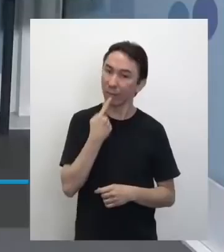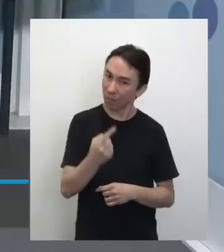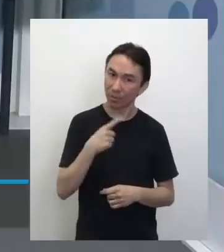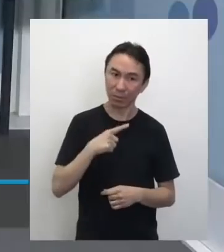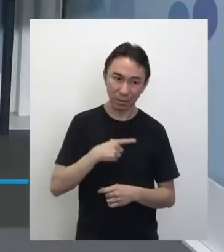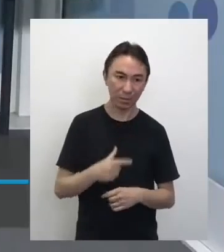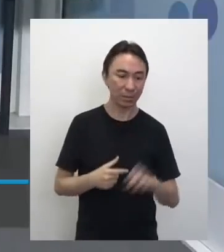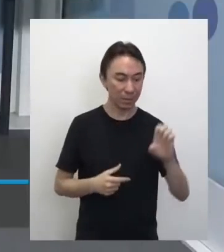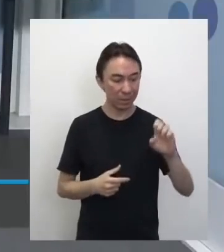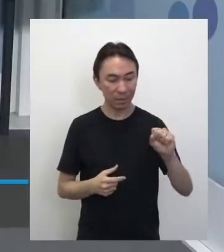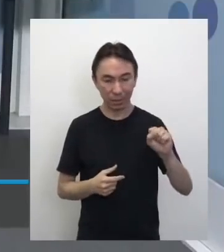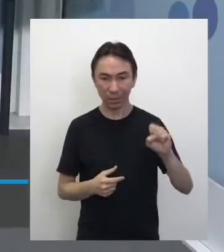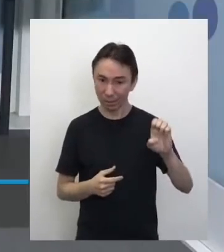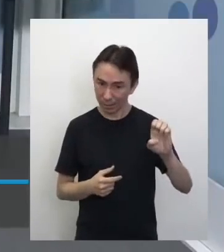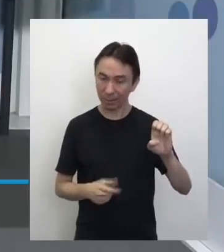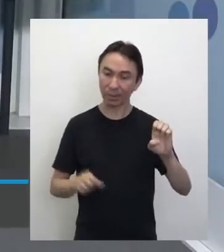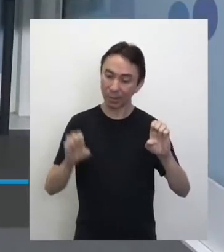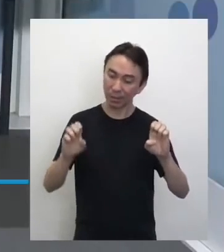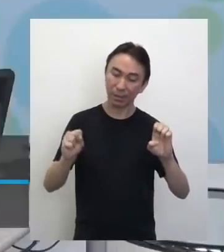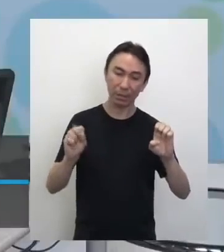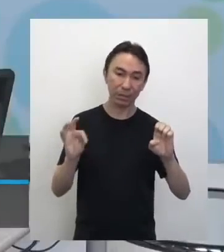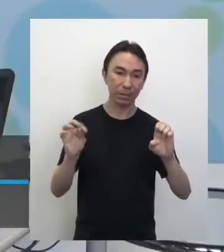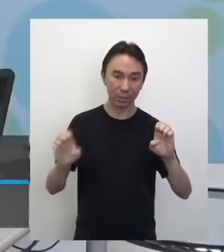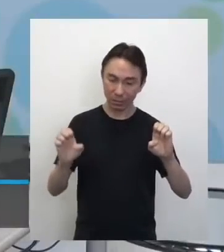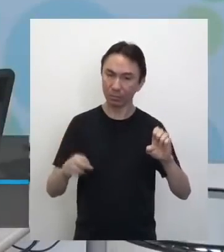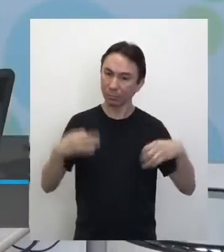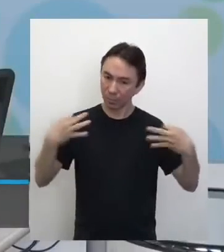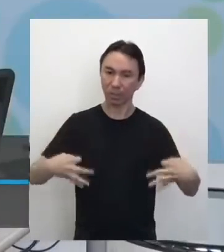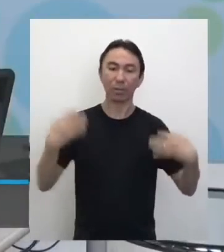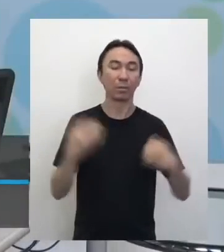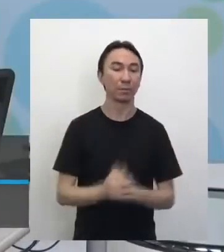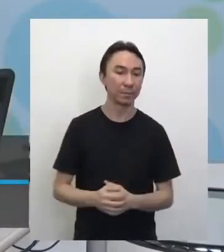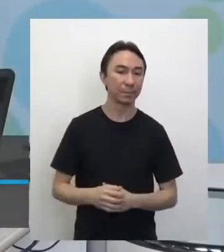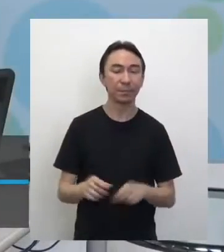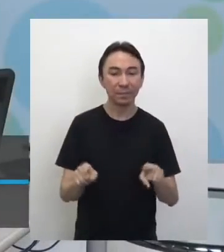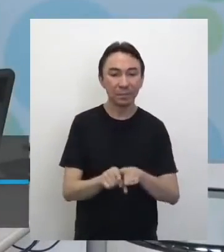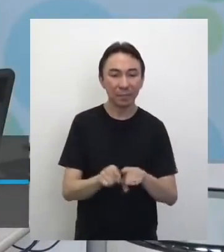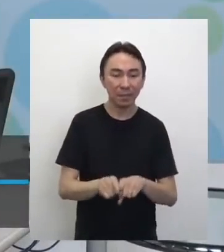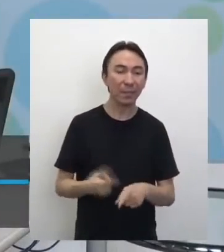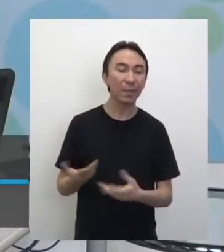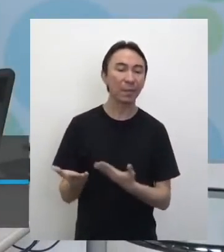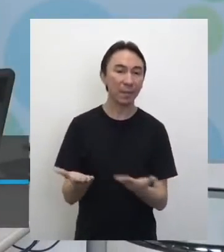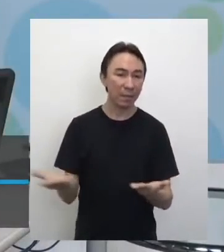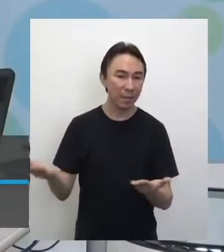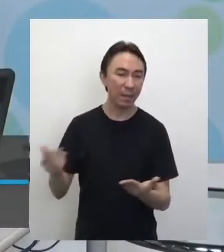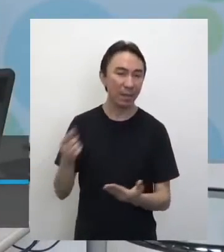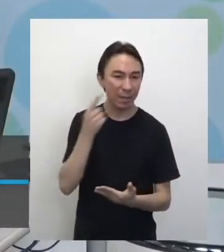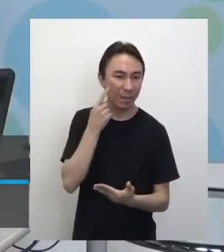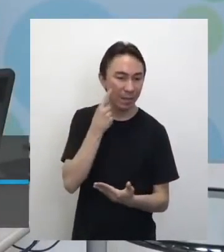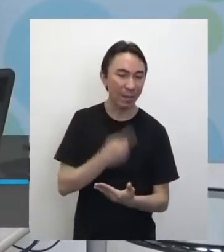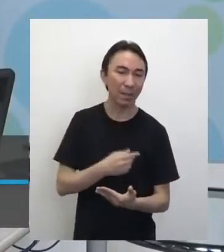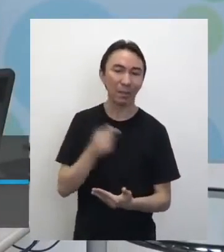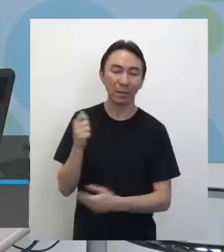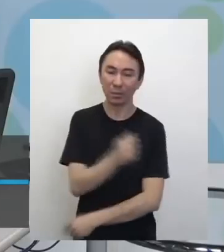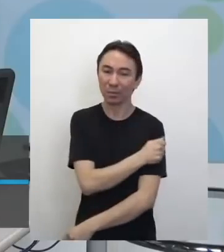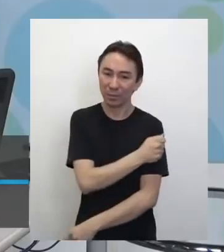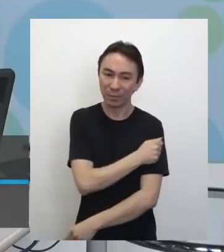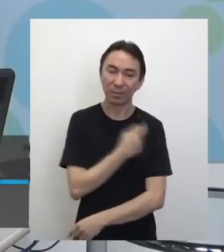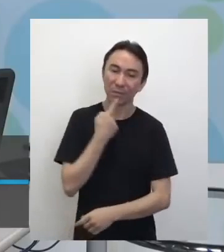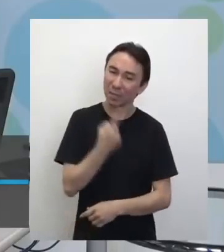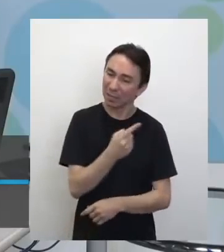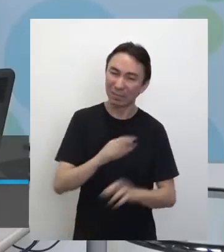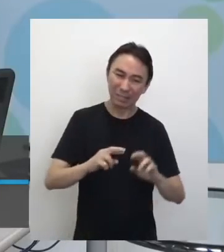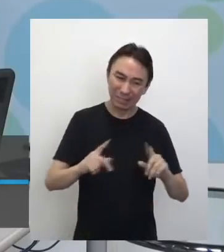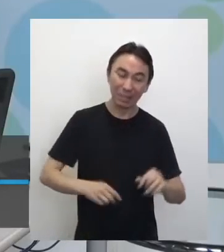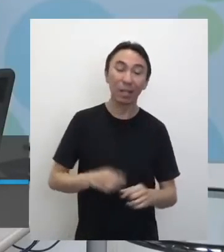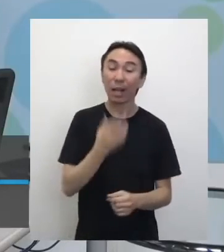correto Ok é em várias respostas de alunos aqui mandando o nome do pai de Mãe do Dog my Dogs names Floquinho foi a Mayara